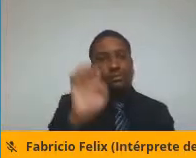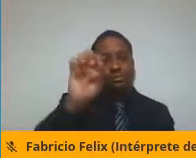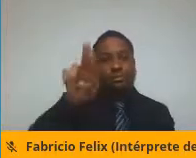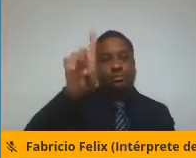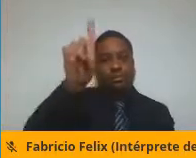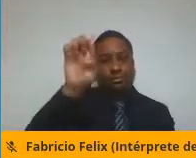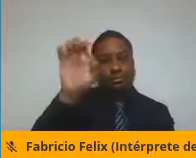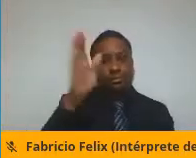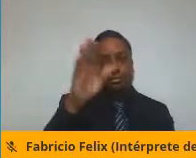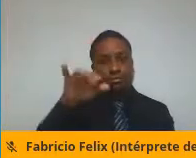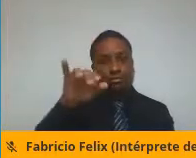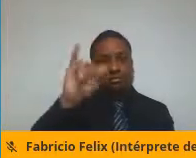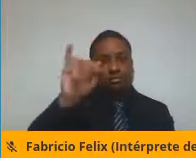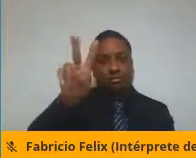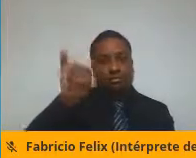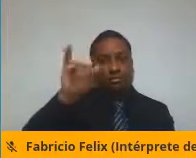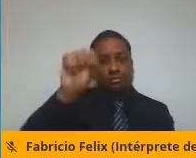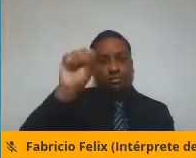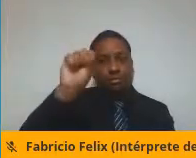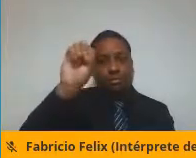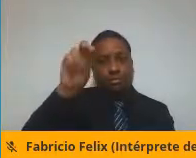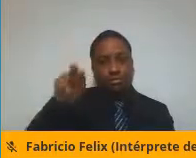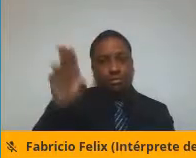E agora, o que é que vai ser, Paulo Henrique?